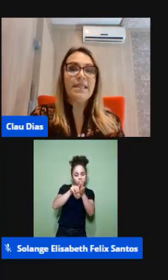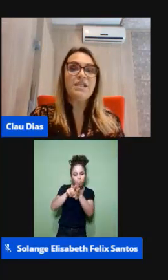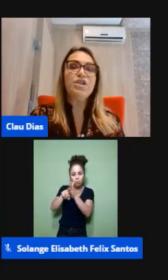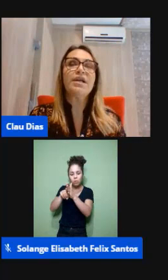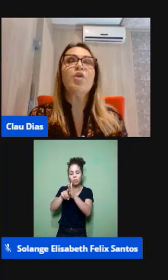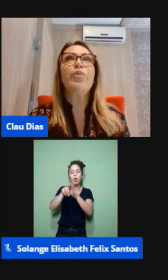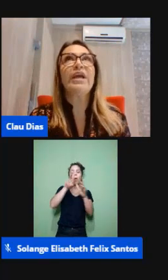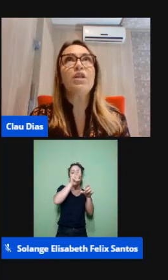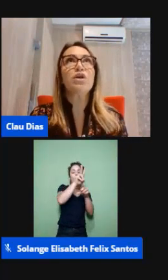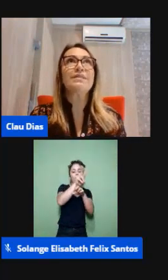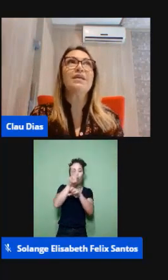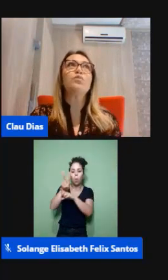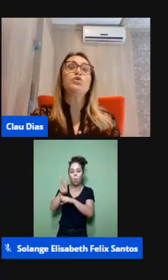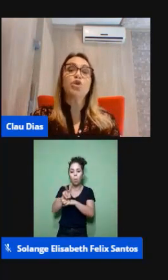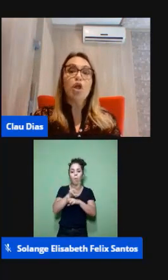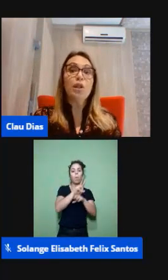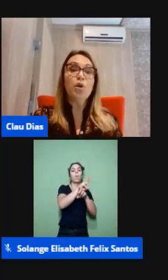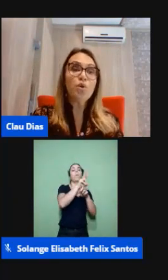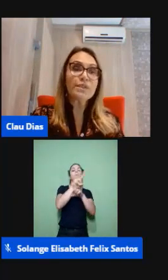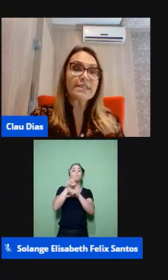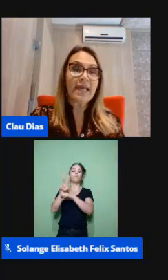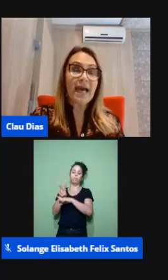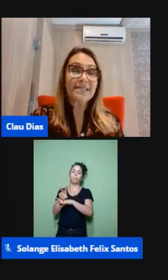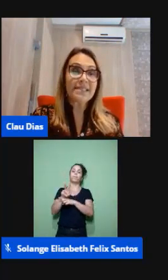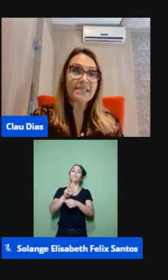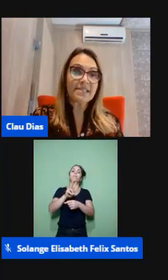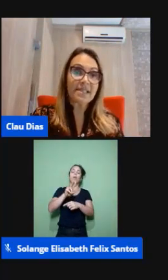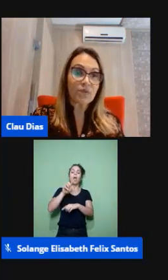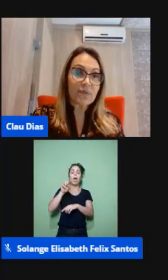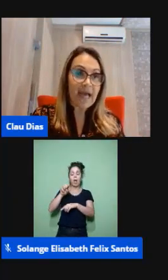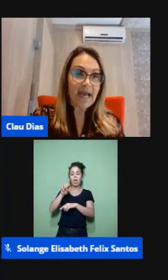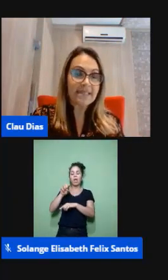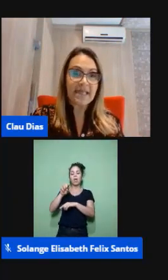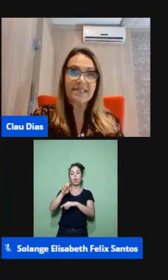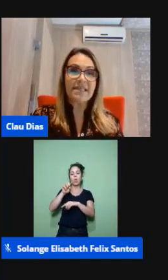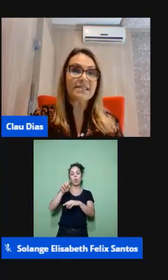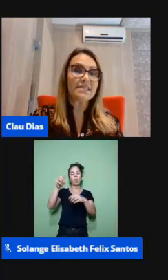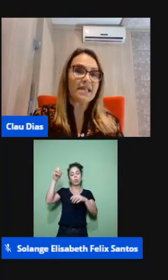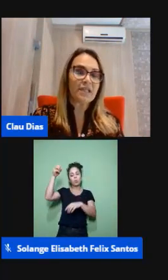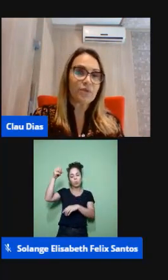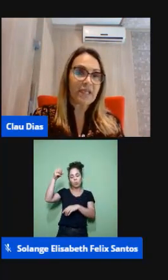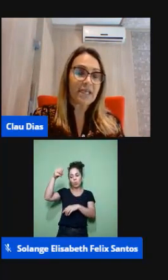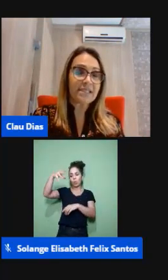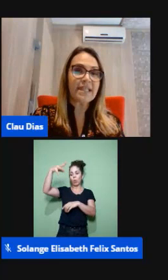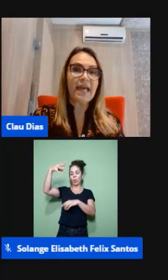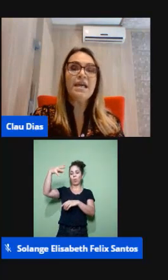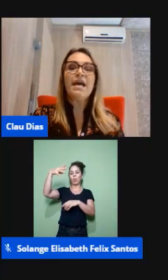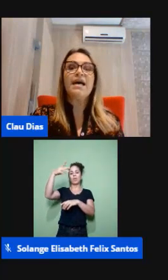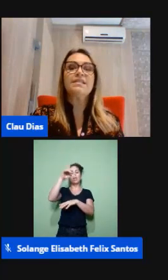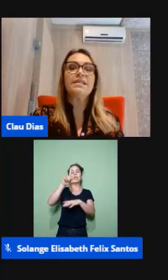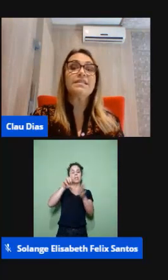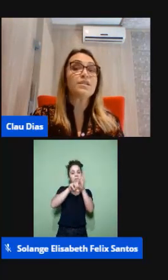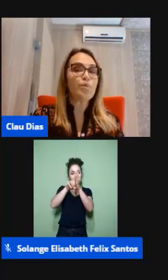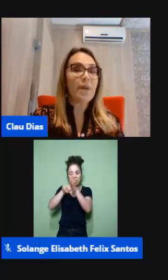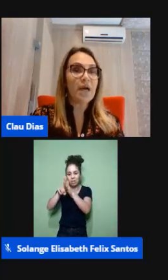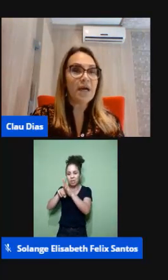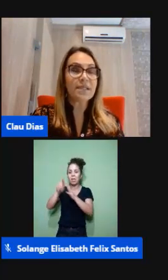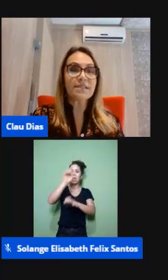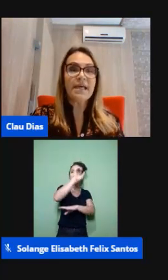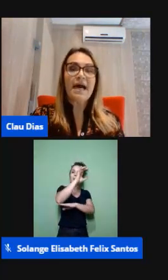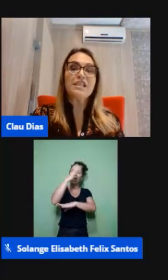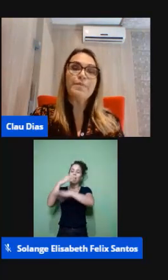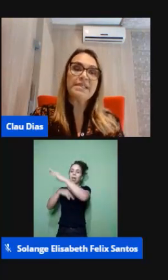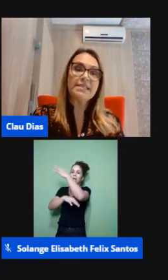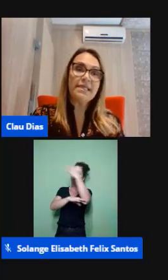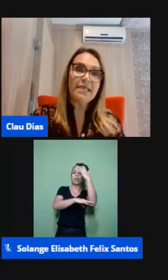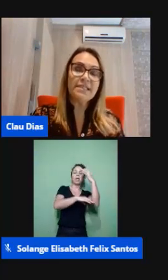né? Neste campo aí nós damos luz, né, às ciências naturais, às ciências da natureza, né? As ciências